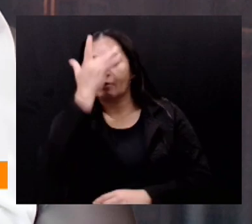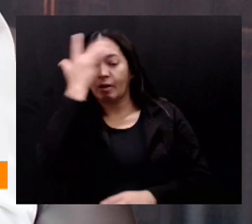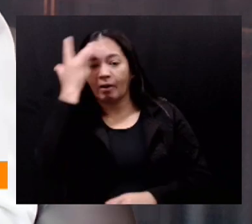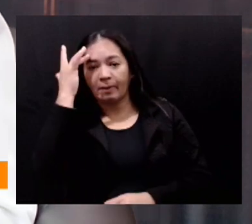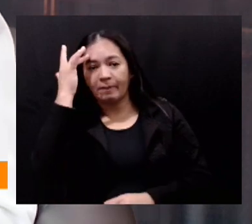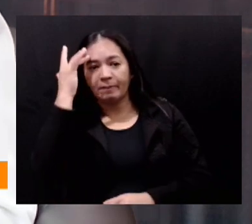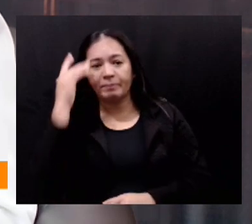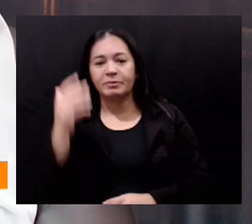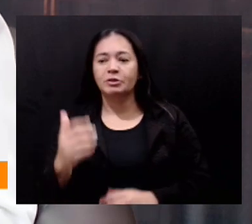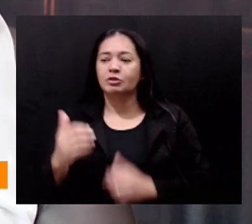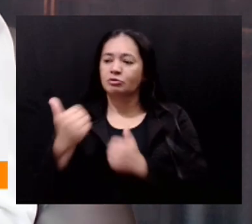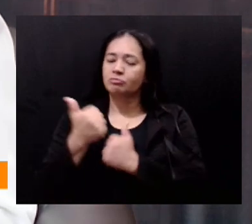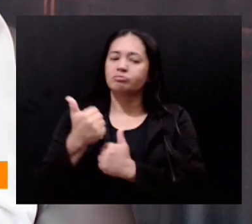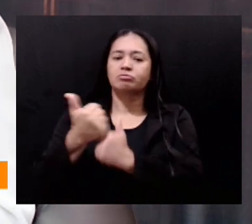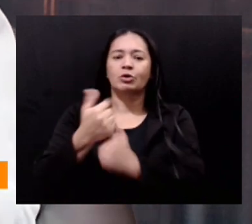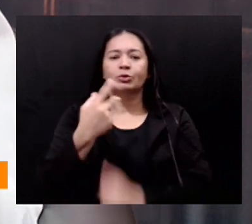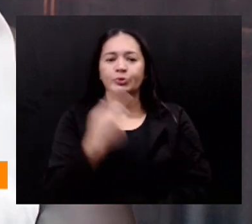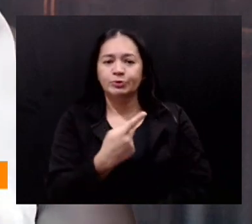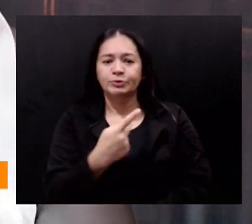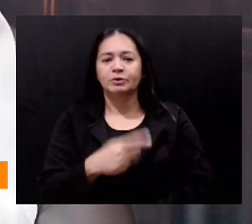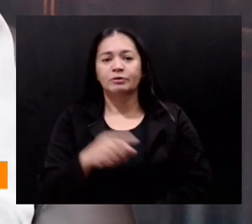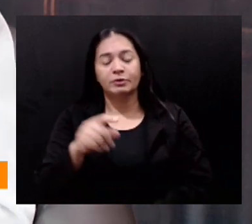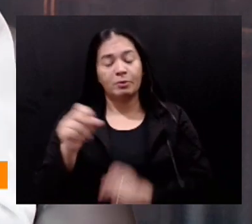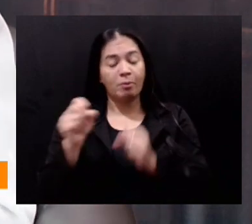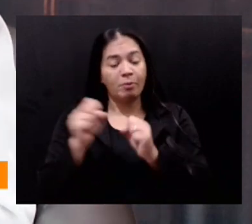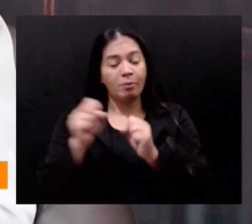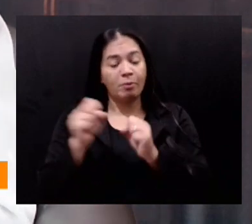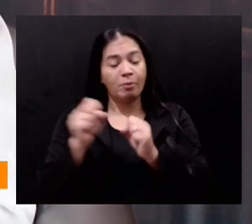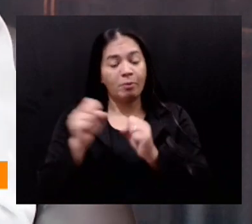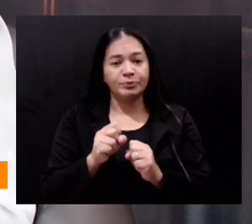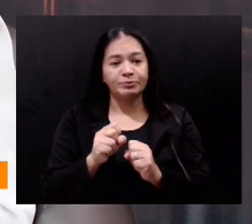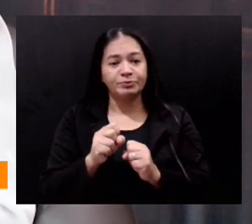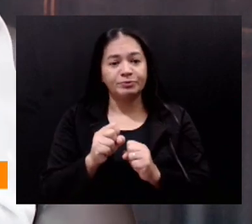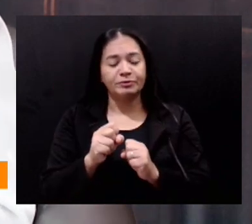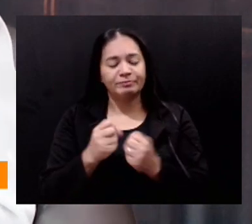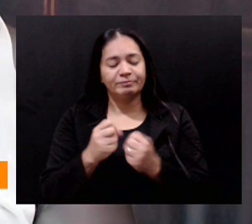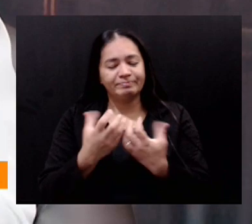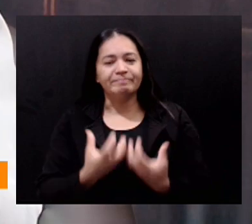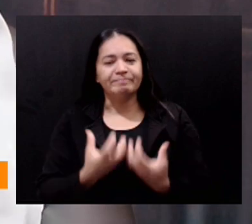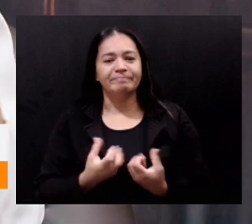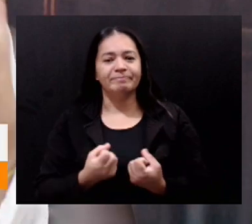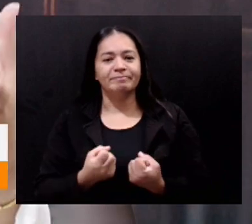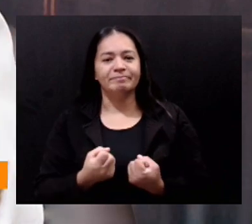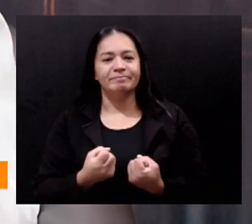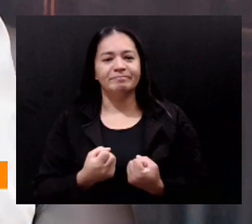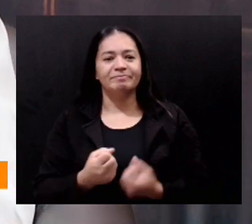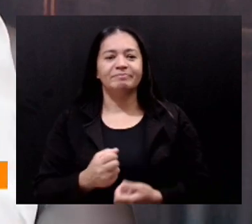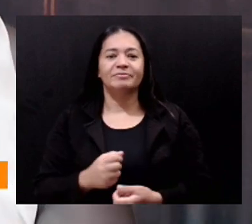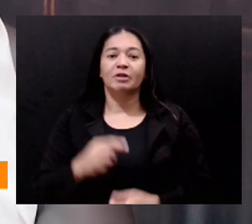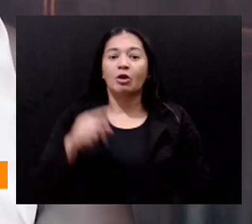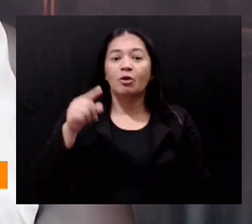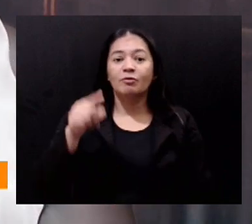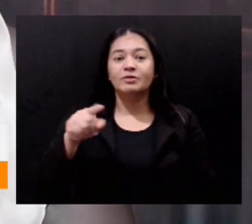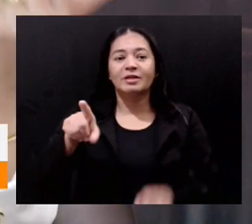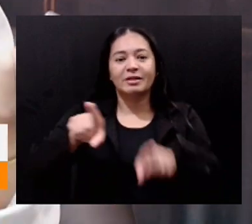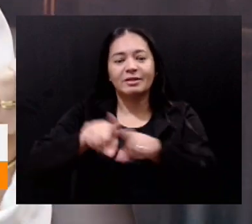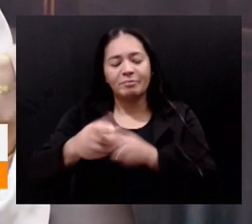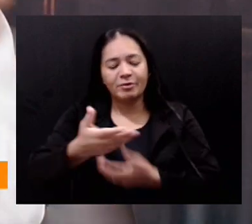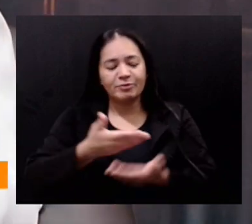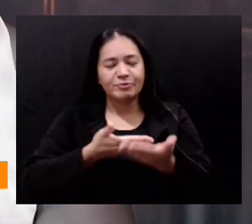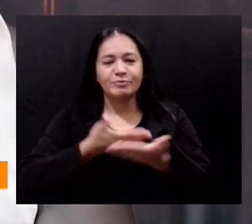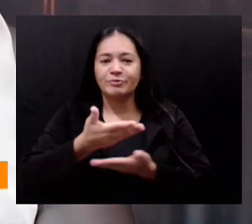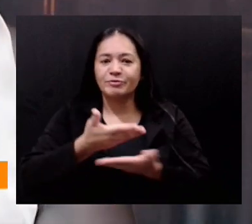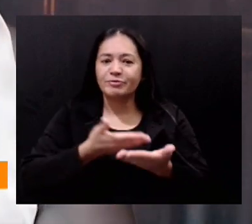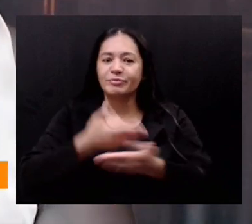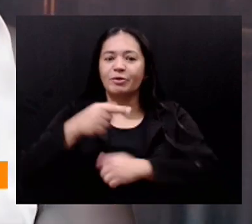você pode, ser amparado, né, por ela, de você poder compartilhar os seus momentos e